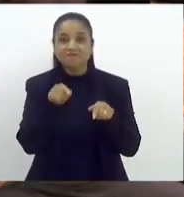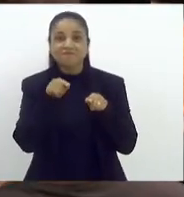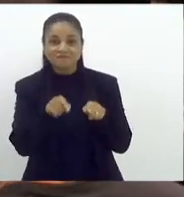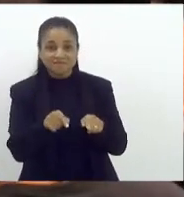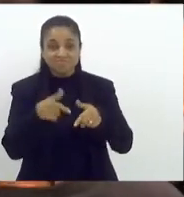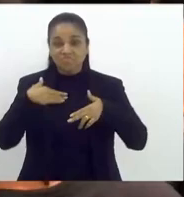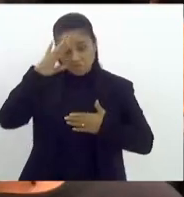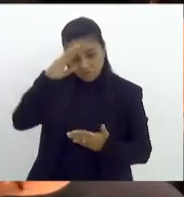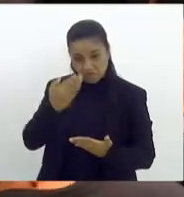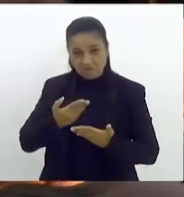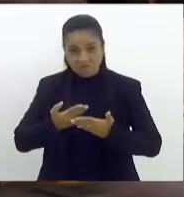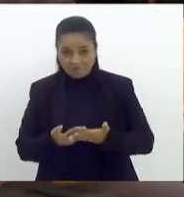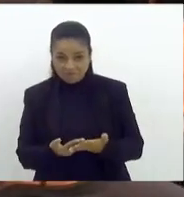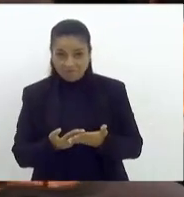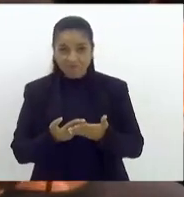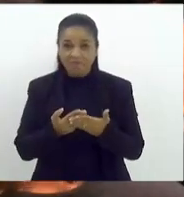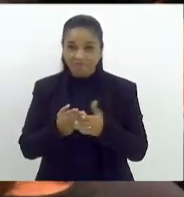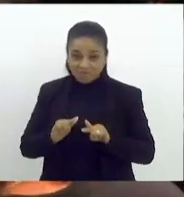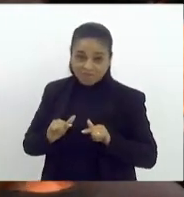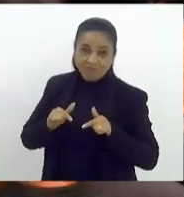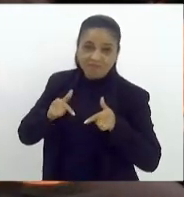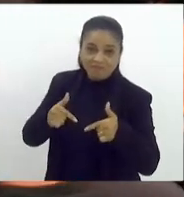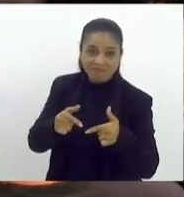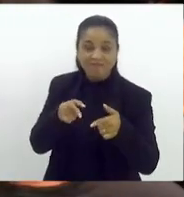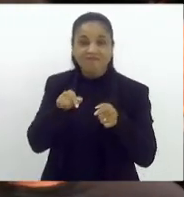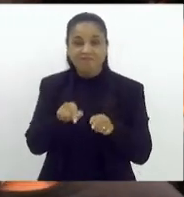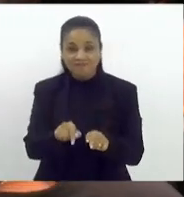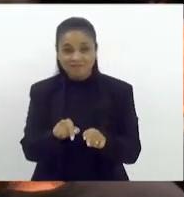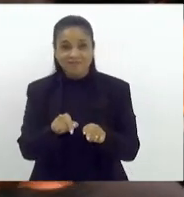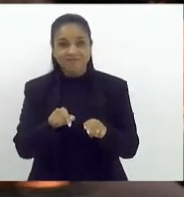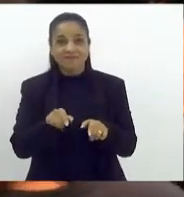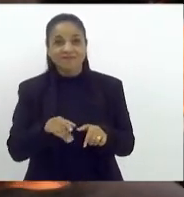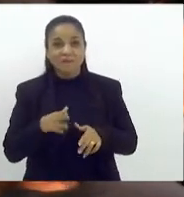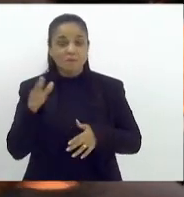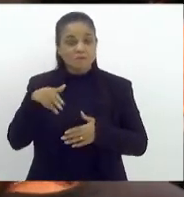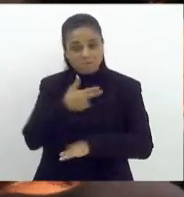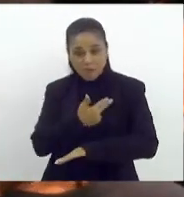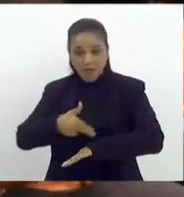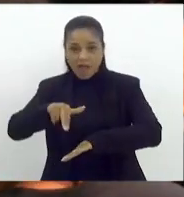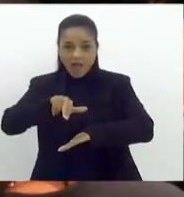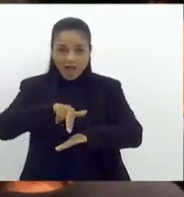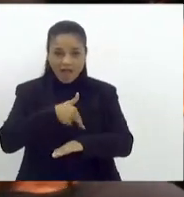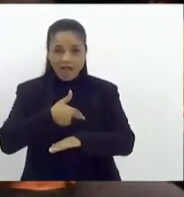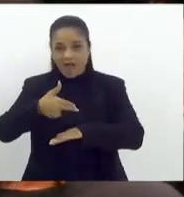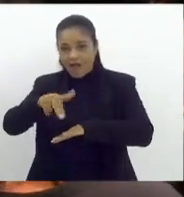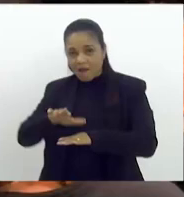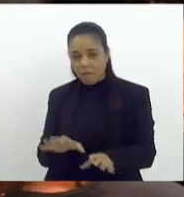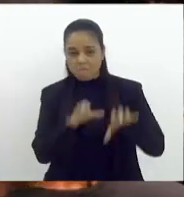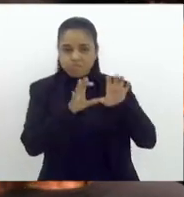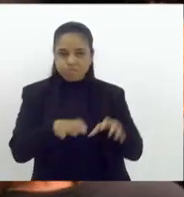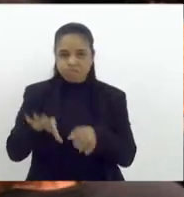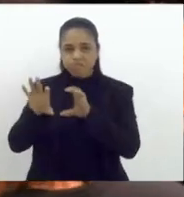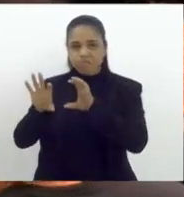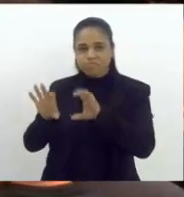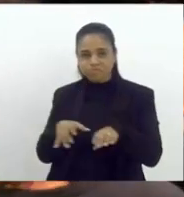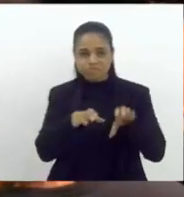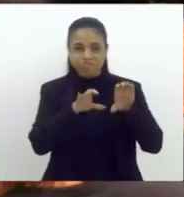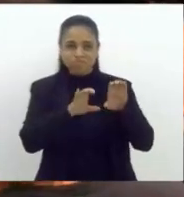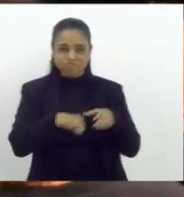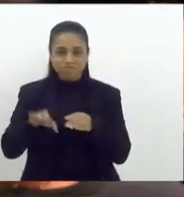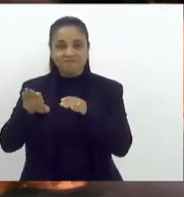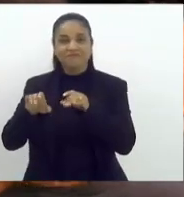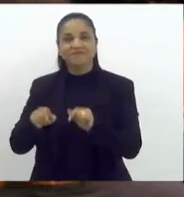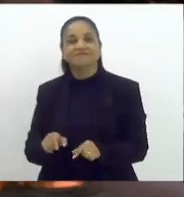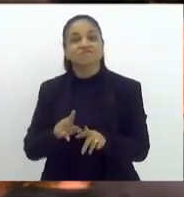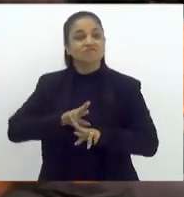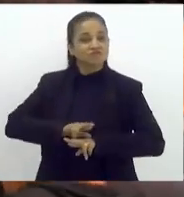acreditava hoje convocar para as faixas só acionava por baile para jogar a para jogar fica a chave mestre